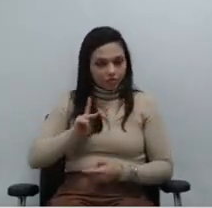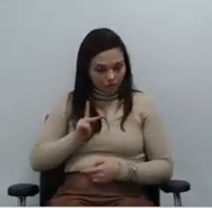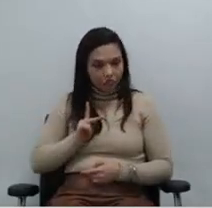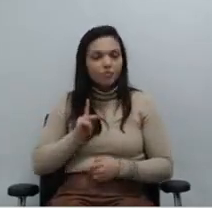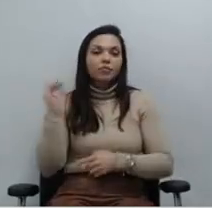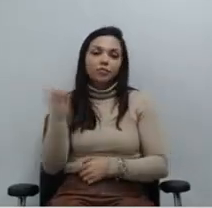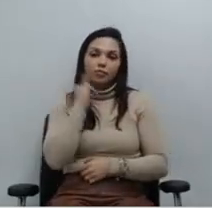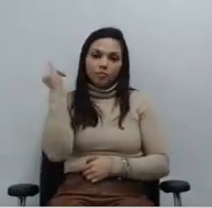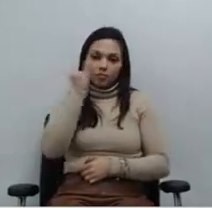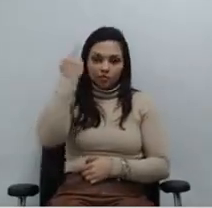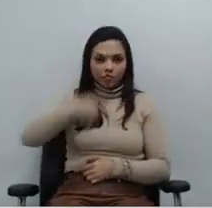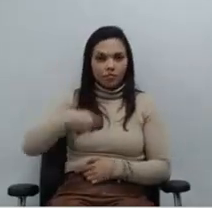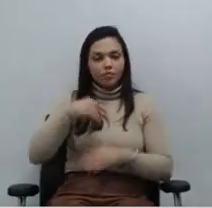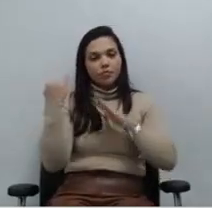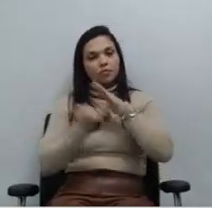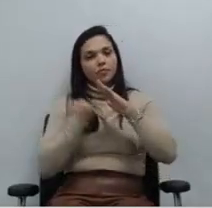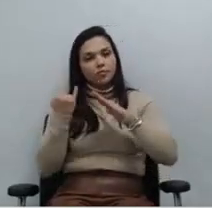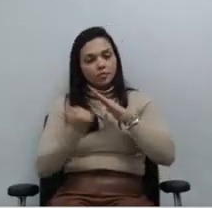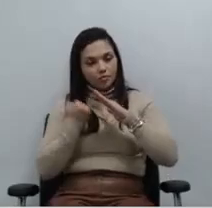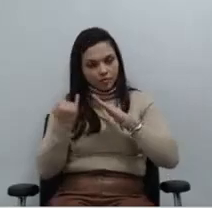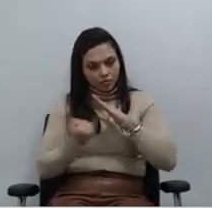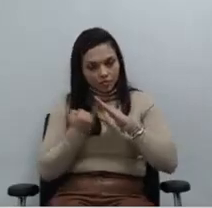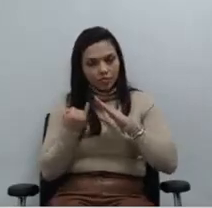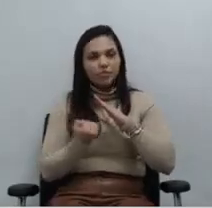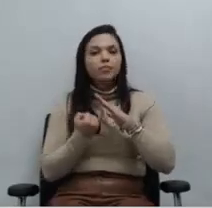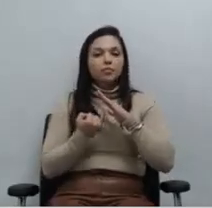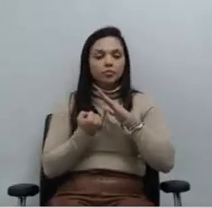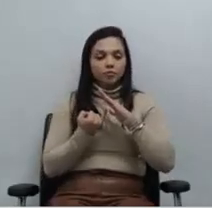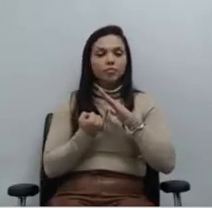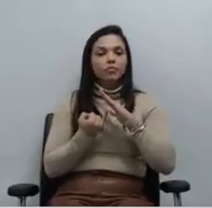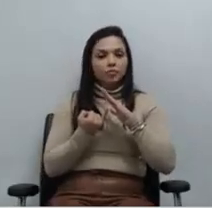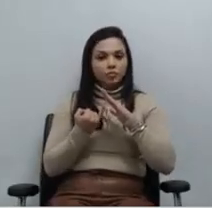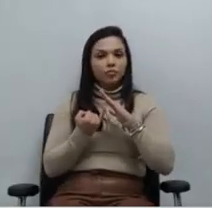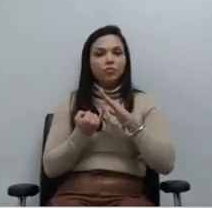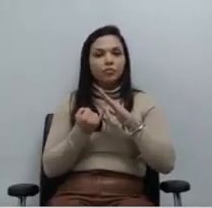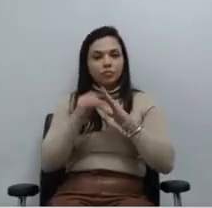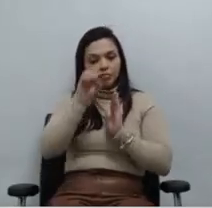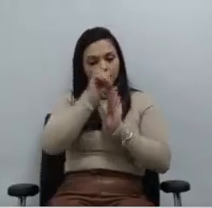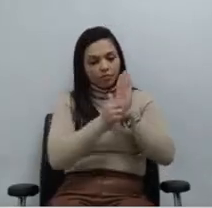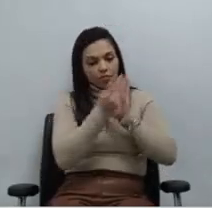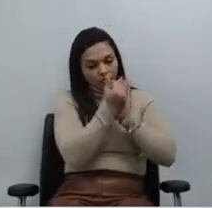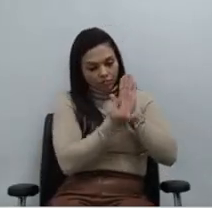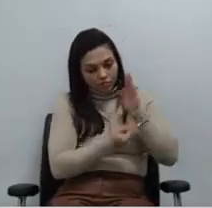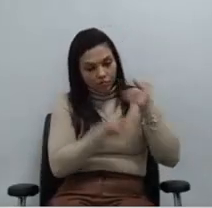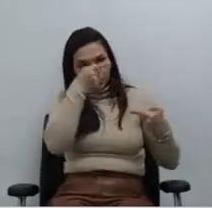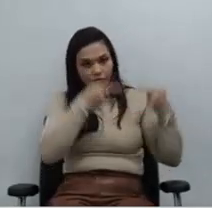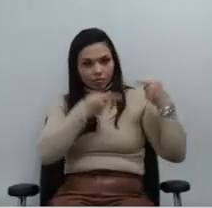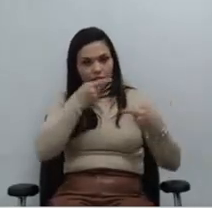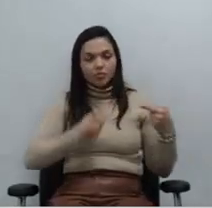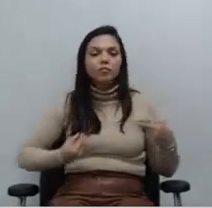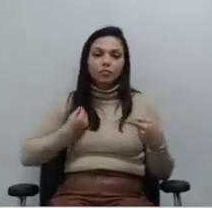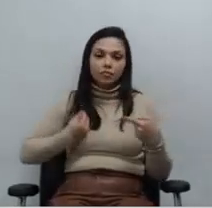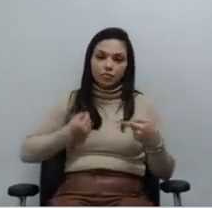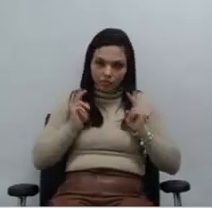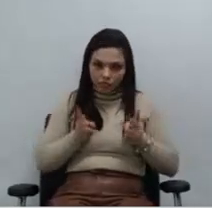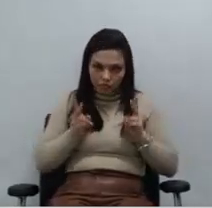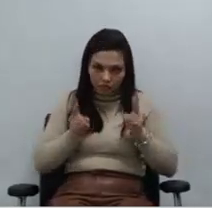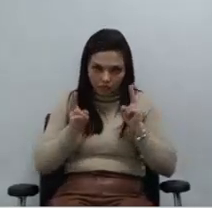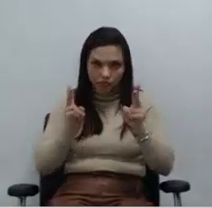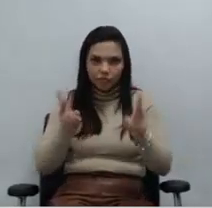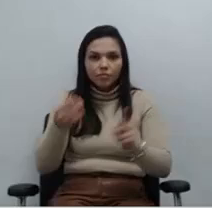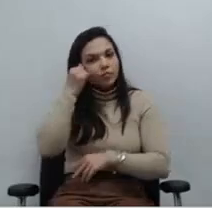dessa instituição se interiorizar, tendo em vista as discussões orçamentárias, devem considerar a existência de ações com finalidade